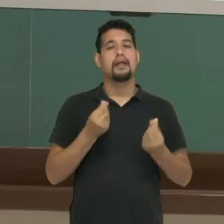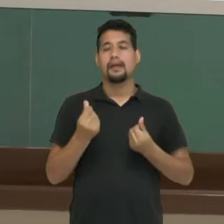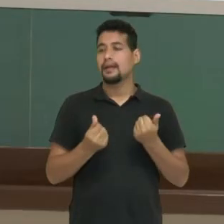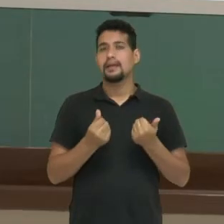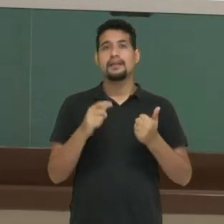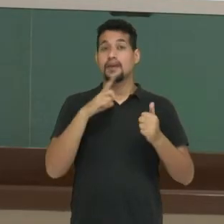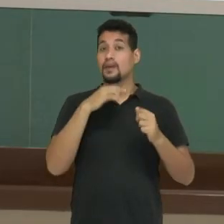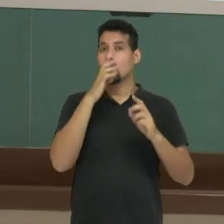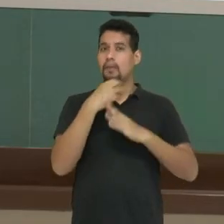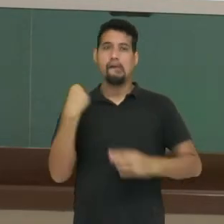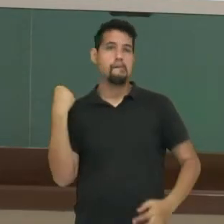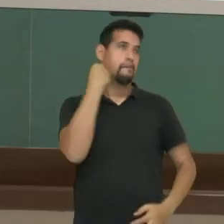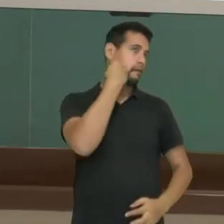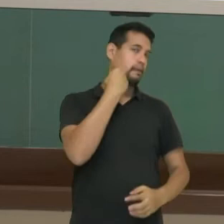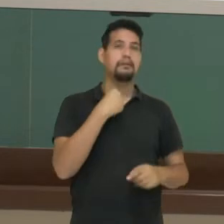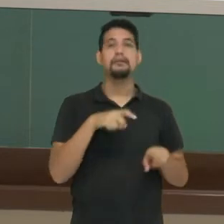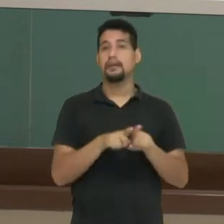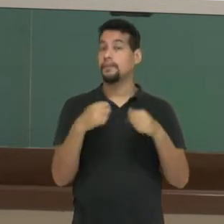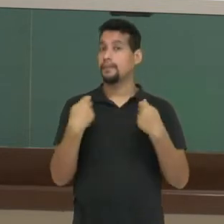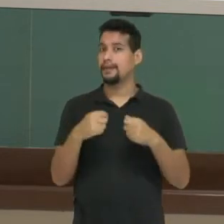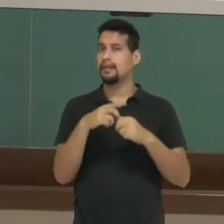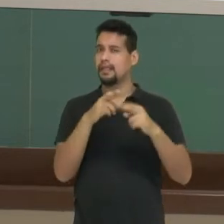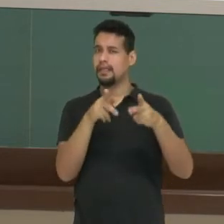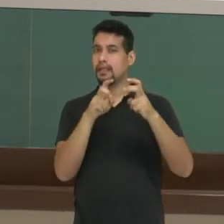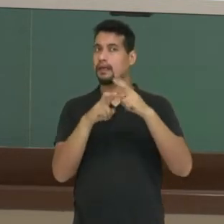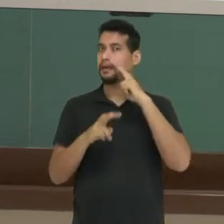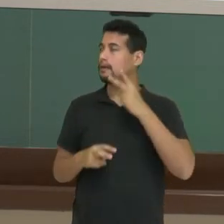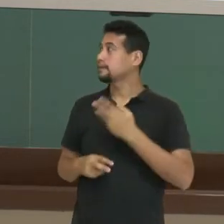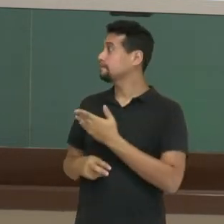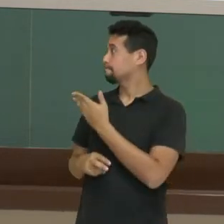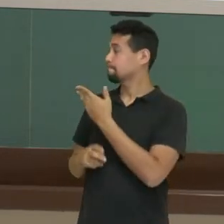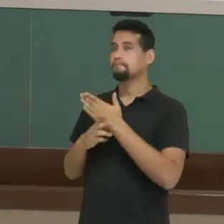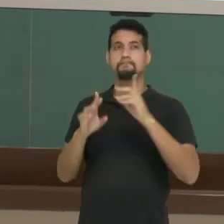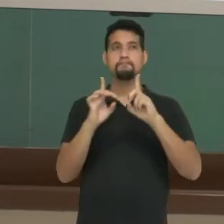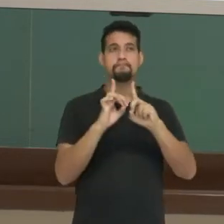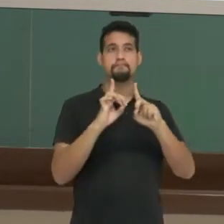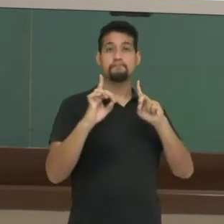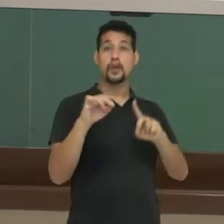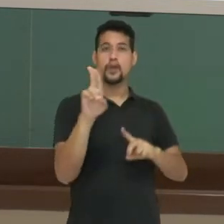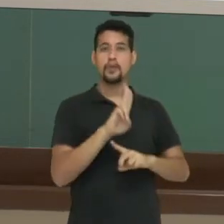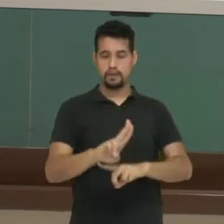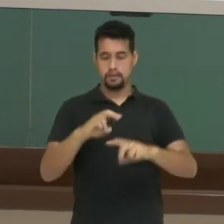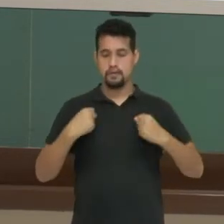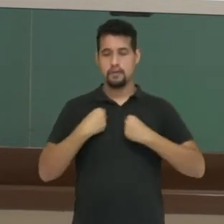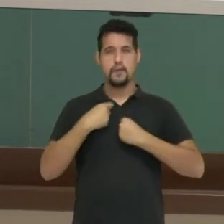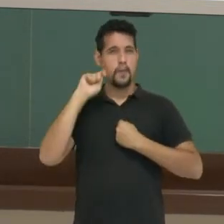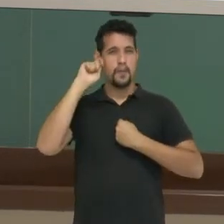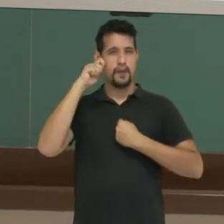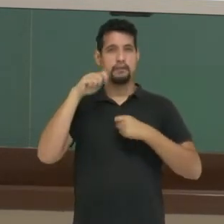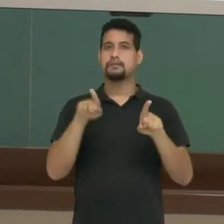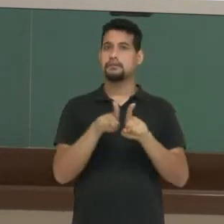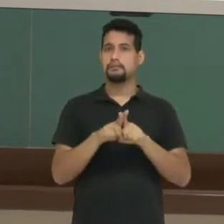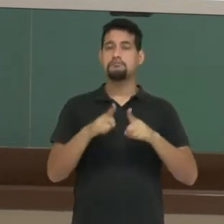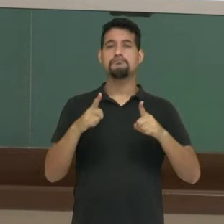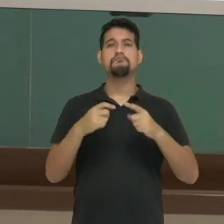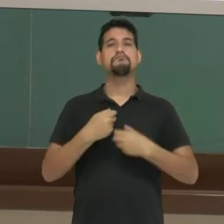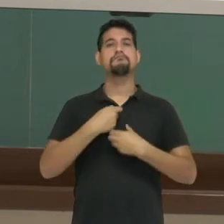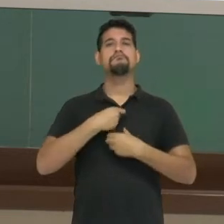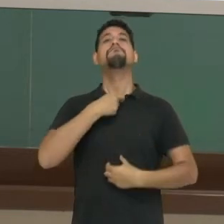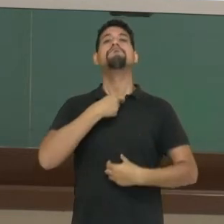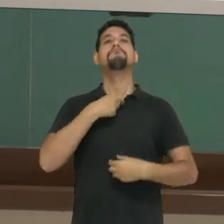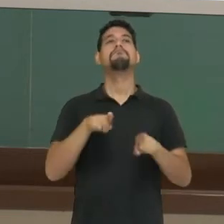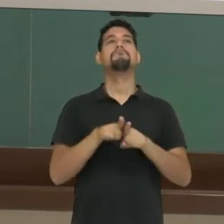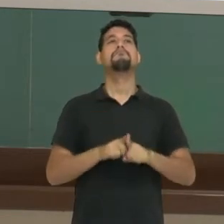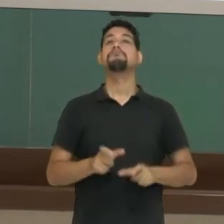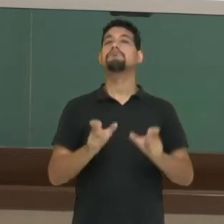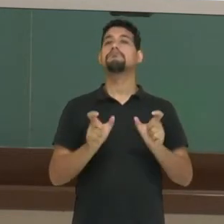seja atingido por algum golpe, né? Então a gente observa também pela vestimenta dele, também devidamente trajado, de uma